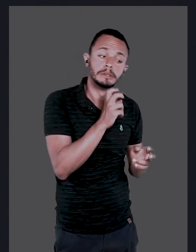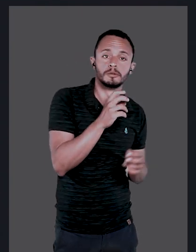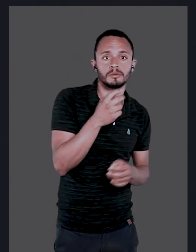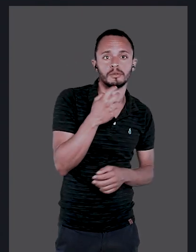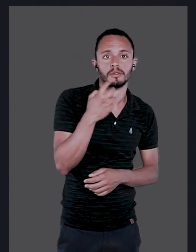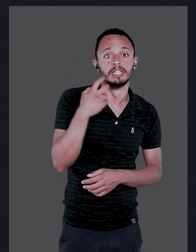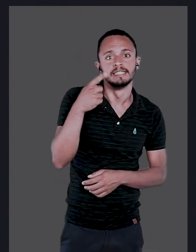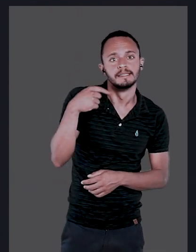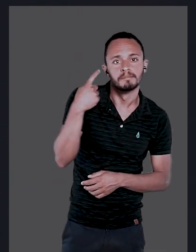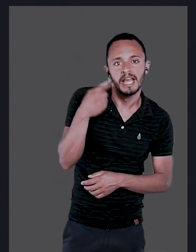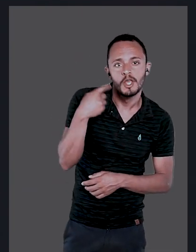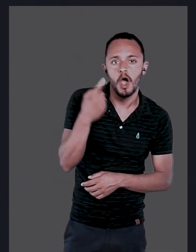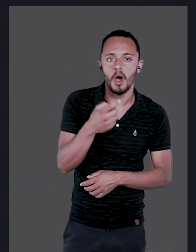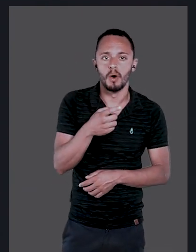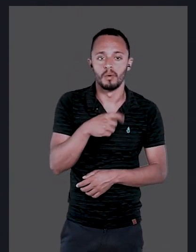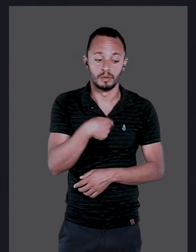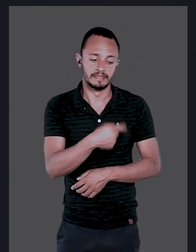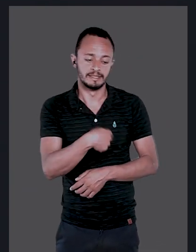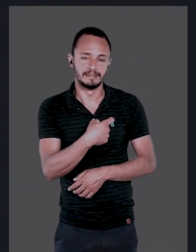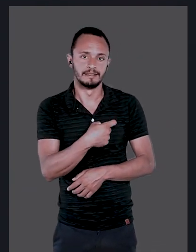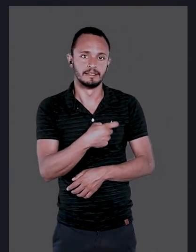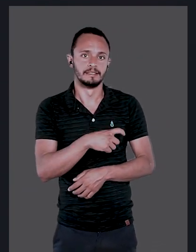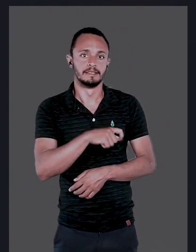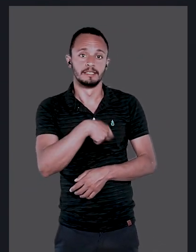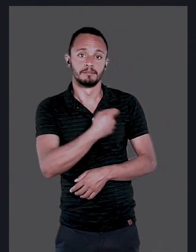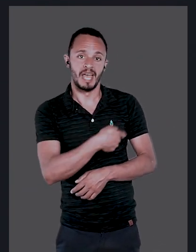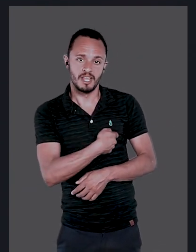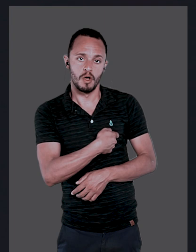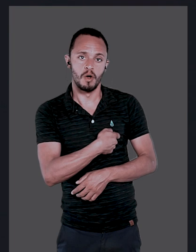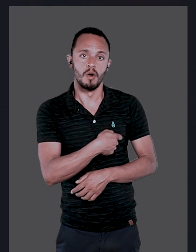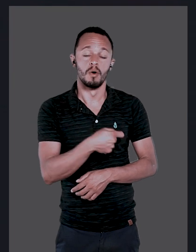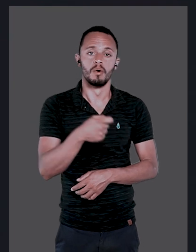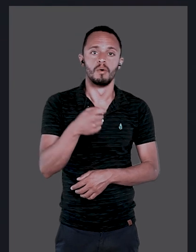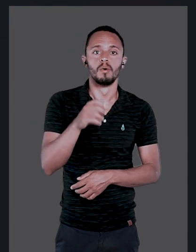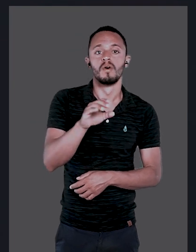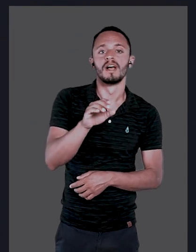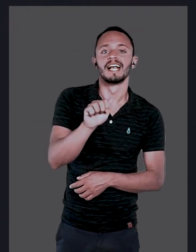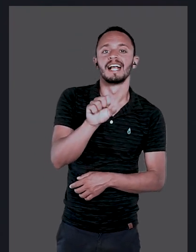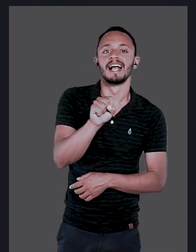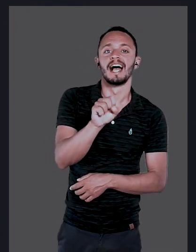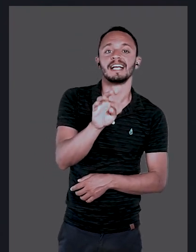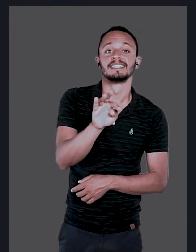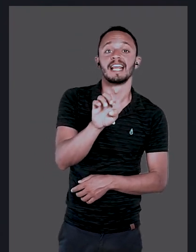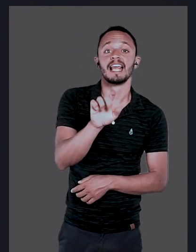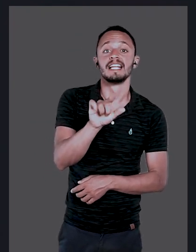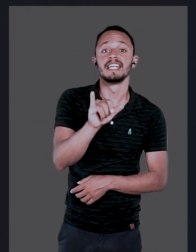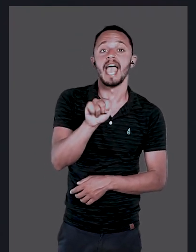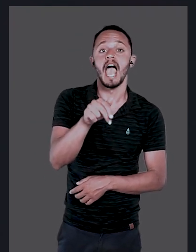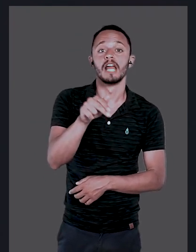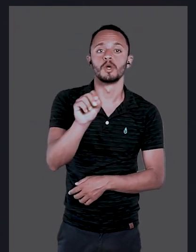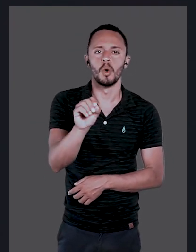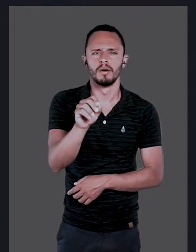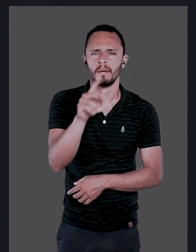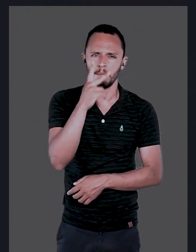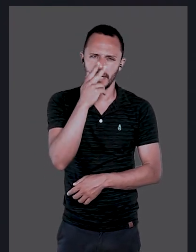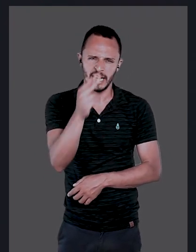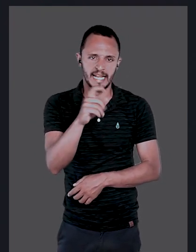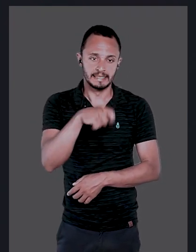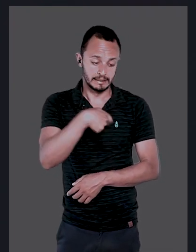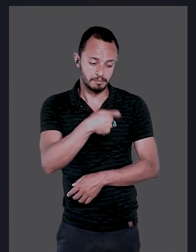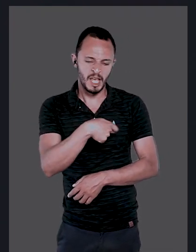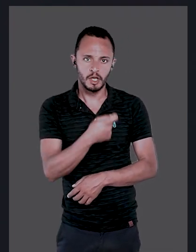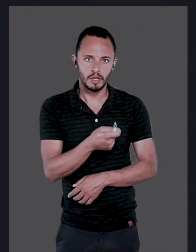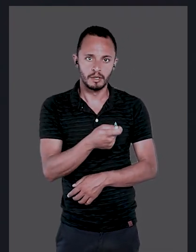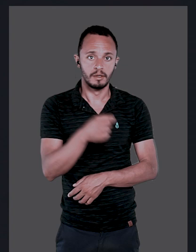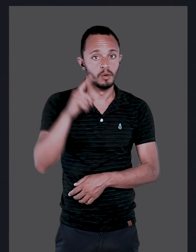falar ou podemos entender, por exemplo, o espanhol, o castelhano, mas eu, pelo menos, por mais que